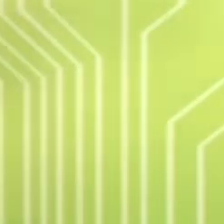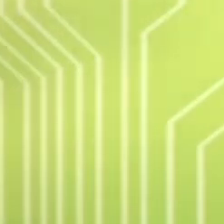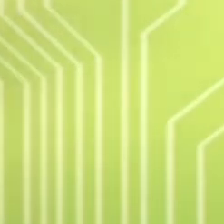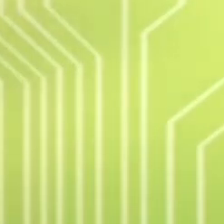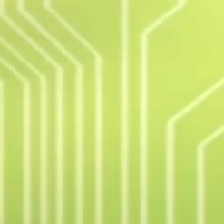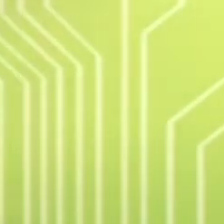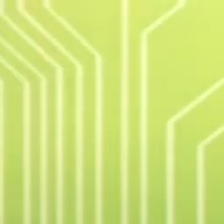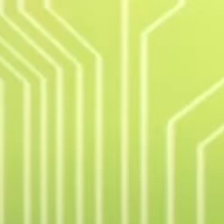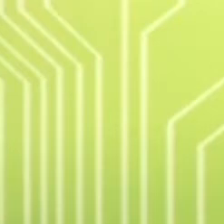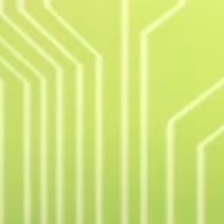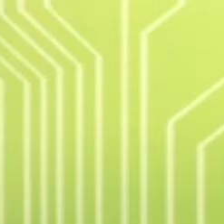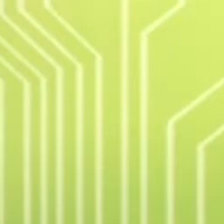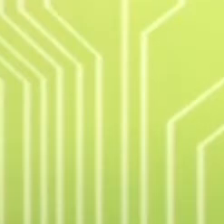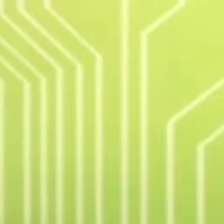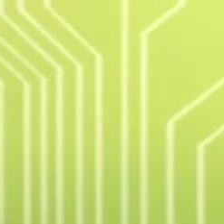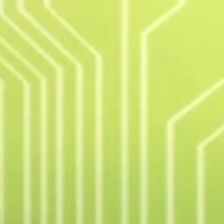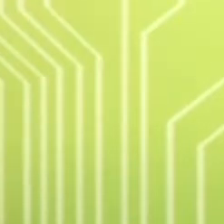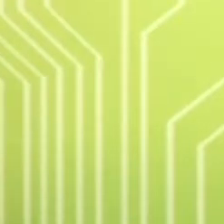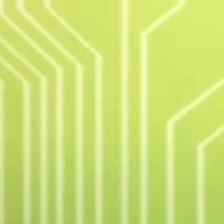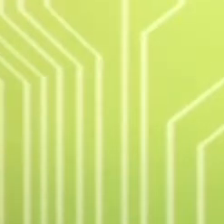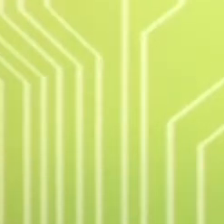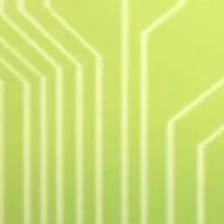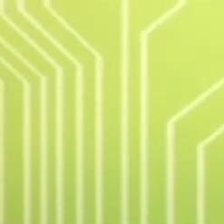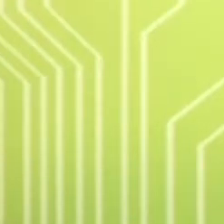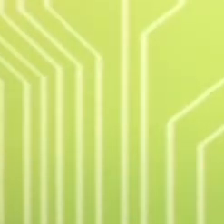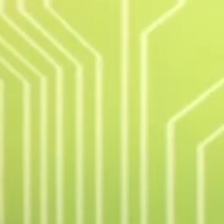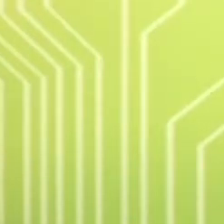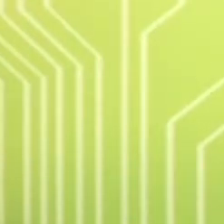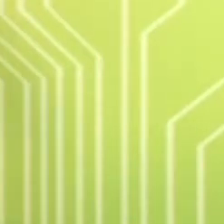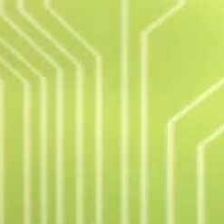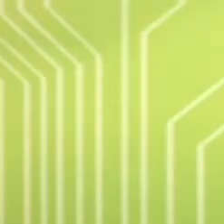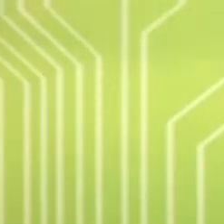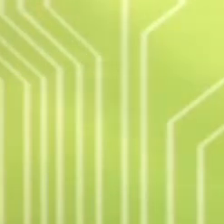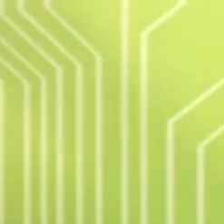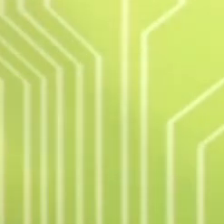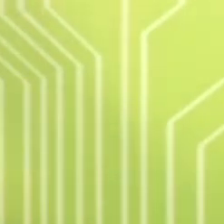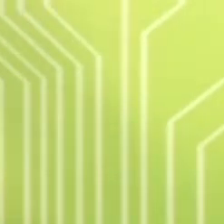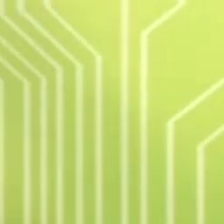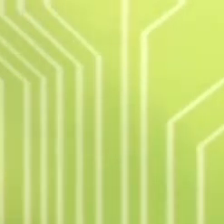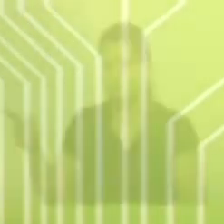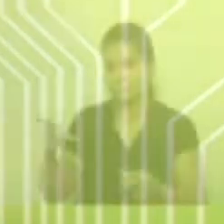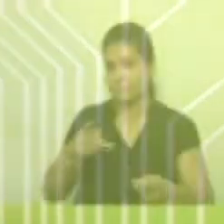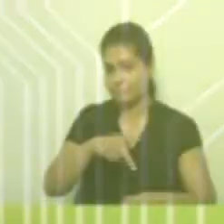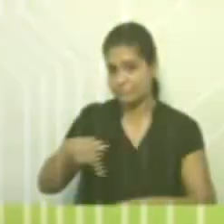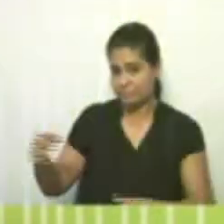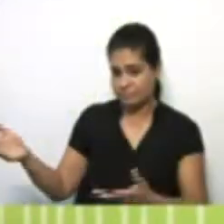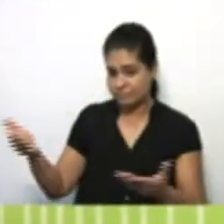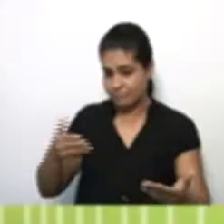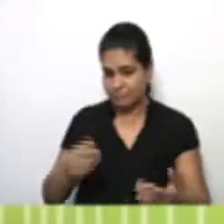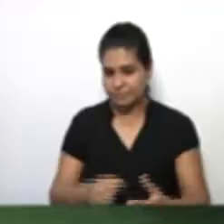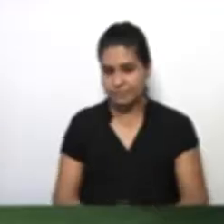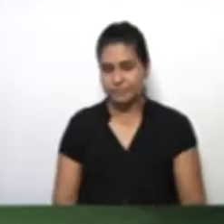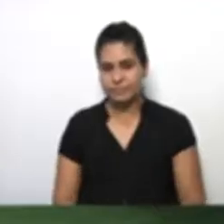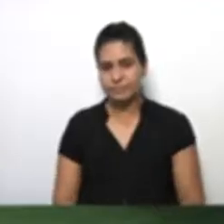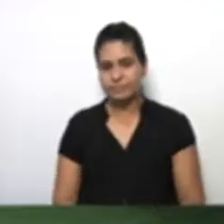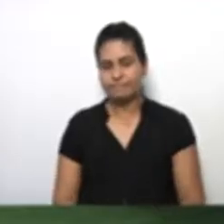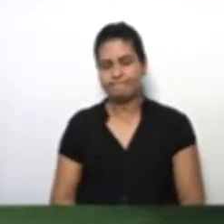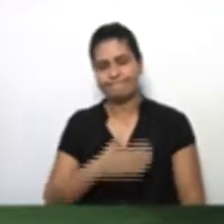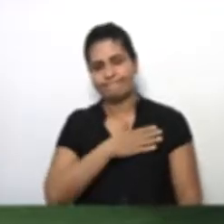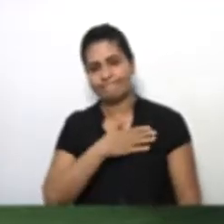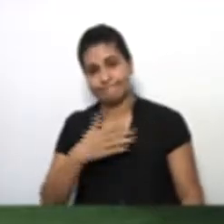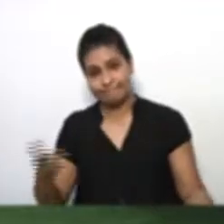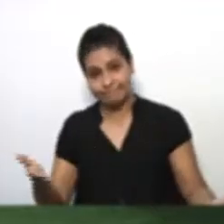com esse objetivo, tirar a tua dúvida. Vamos passar essa atividade de sala aí, professor Everton, por favor. Querido